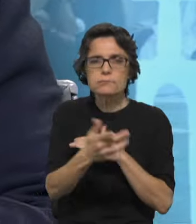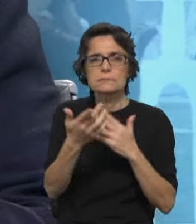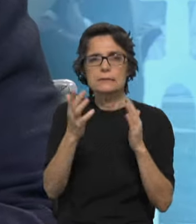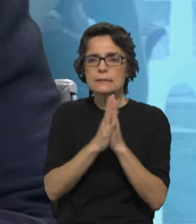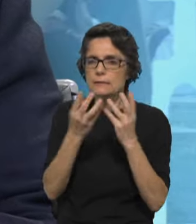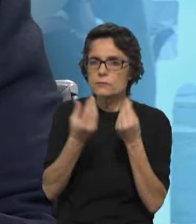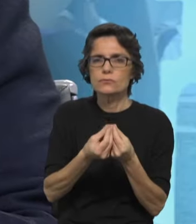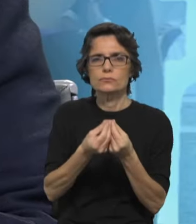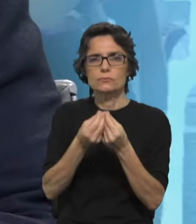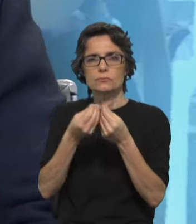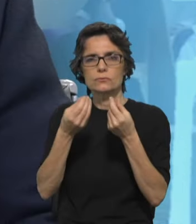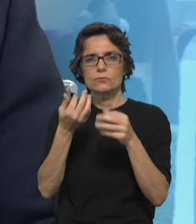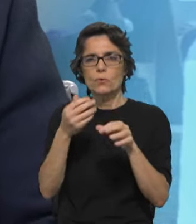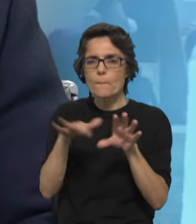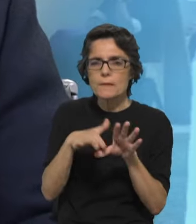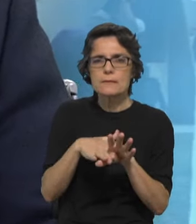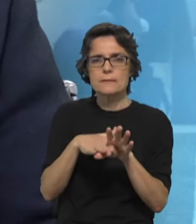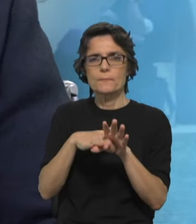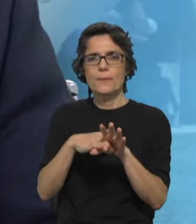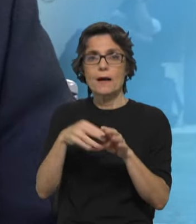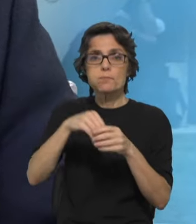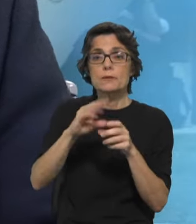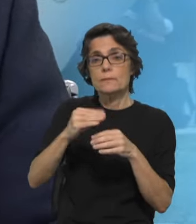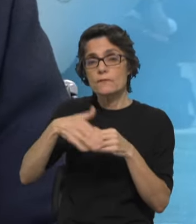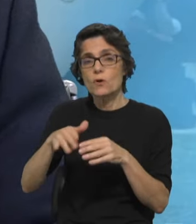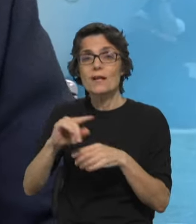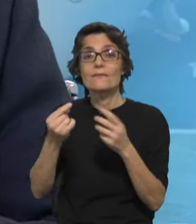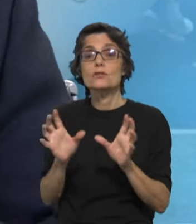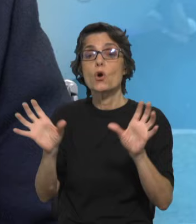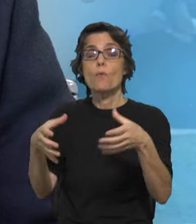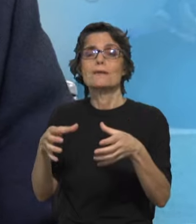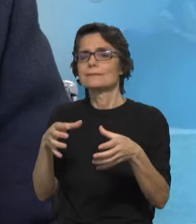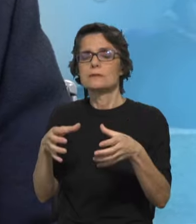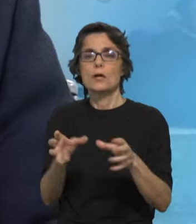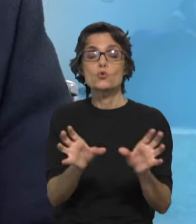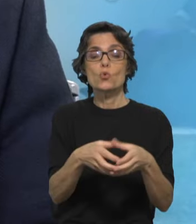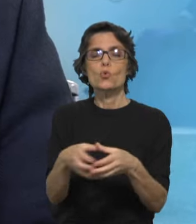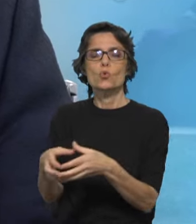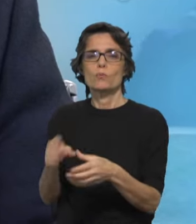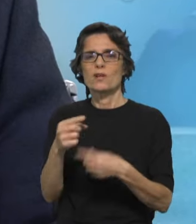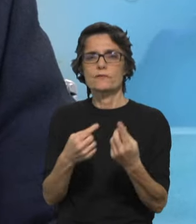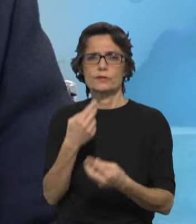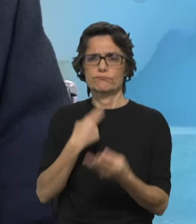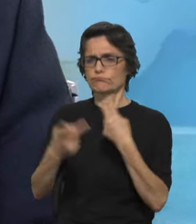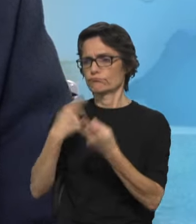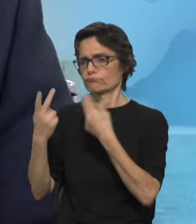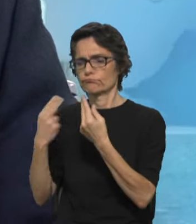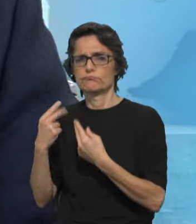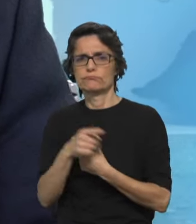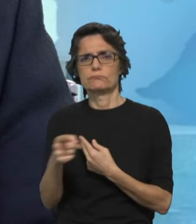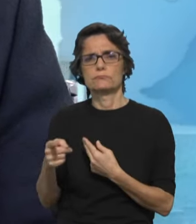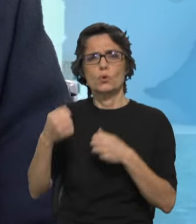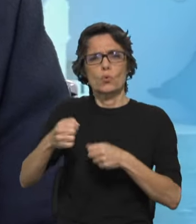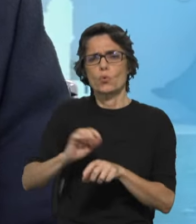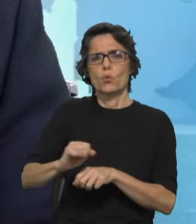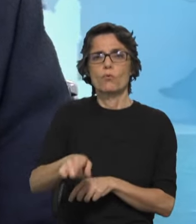digo sobretudo estes grupos que são às vezes os que mais contestam determinados estilos. Claro